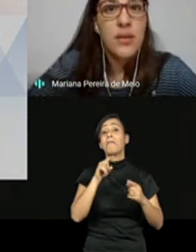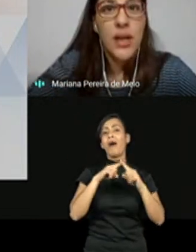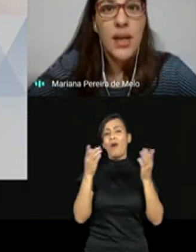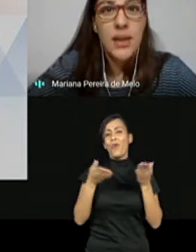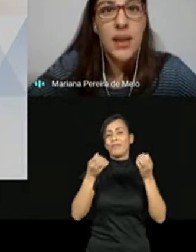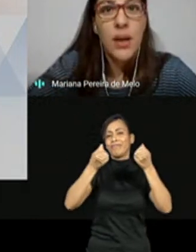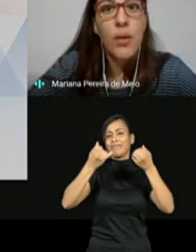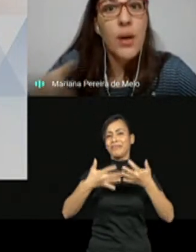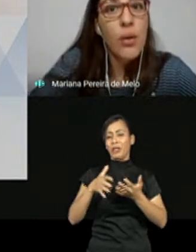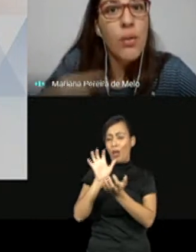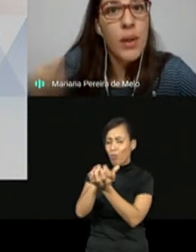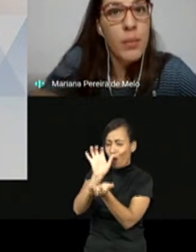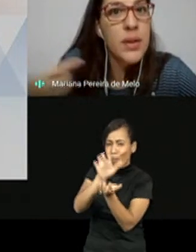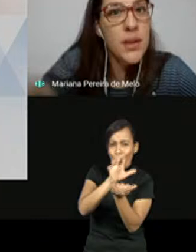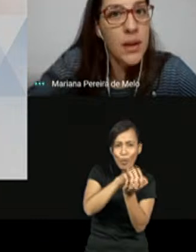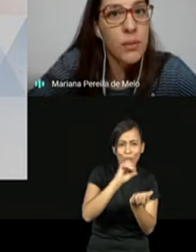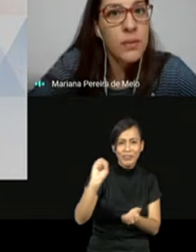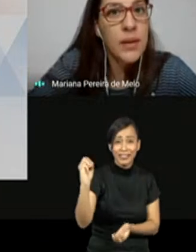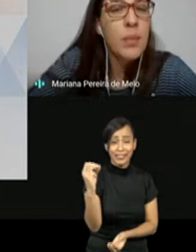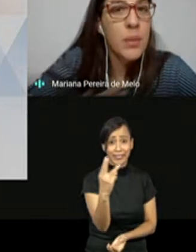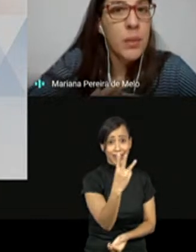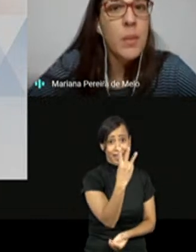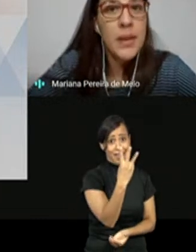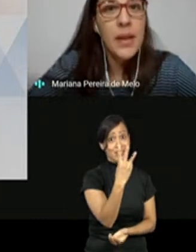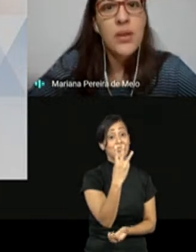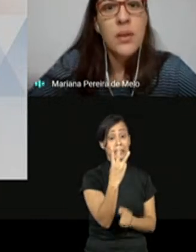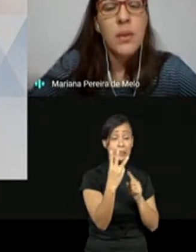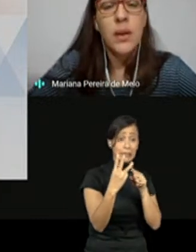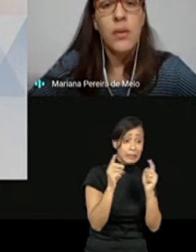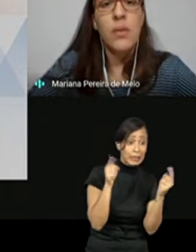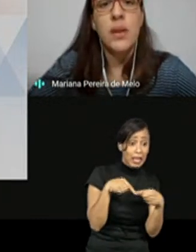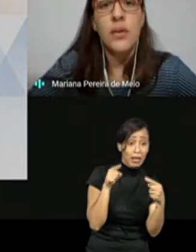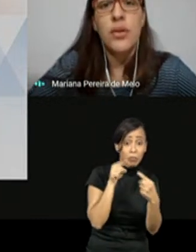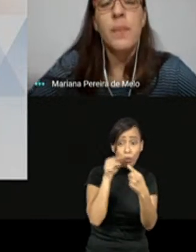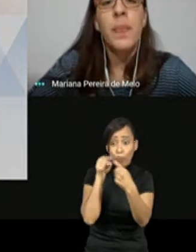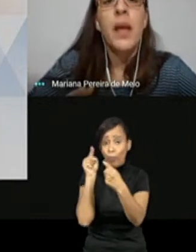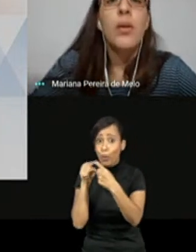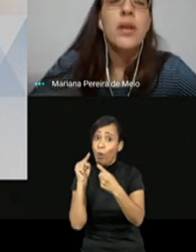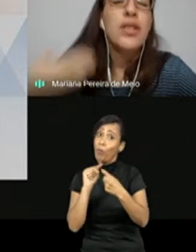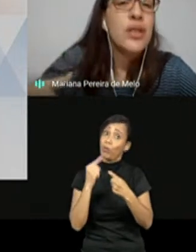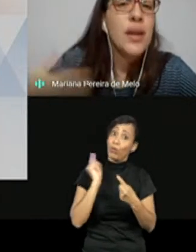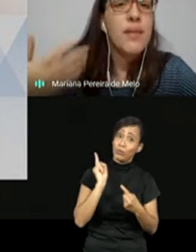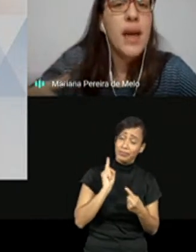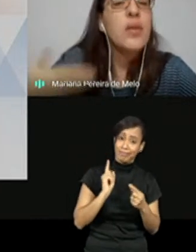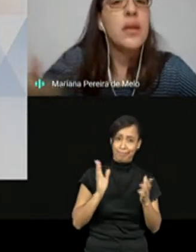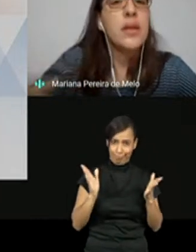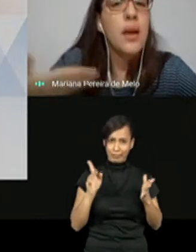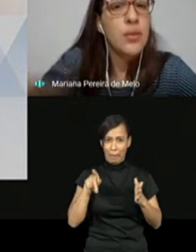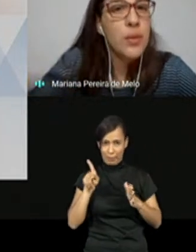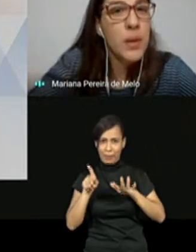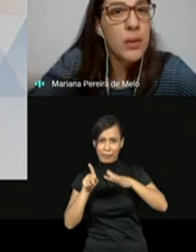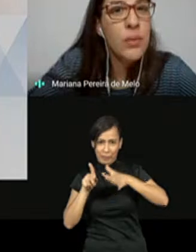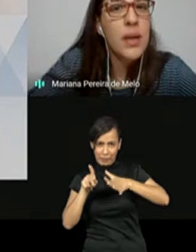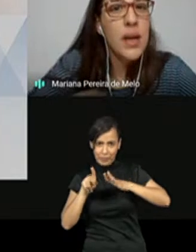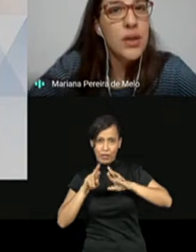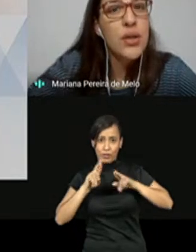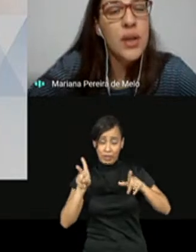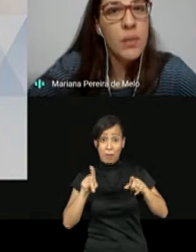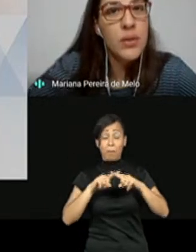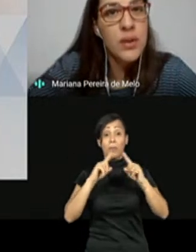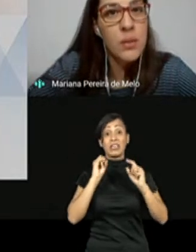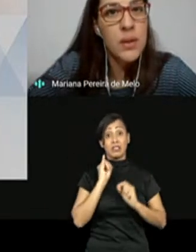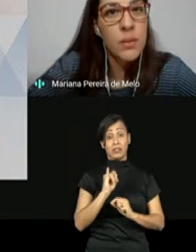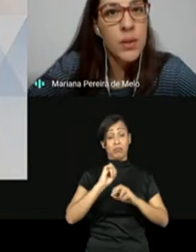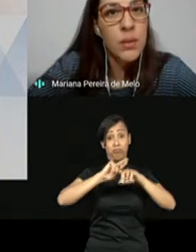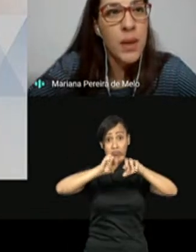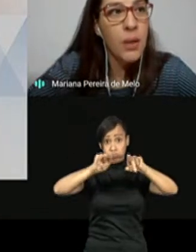três jacarés da lagoa com reposição, né, para a probabilidade se manter constante. Quando a gente tem vários ensaios de Bernoulli, a gente tem